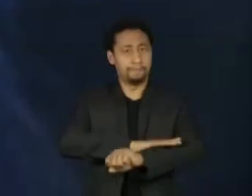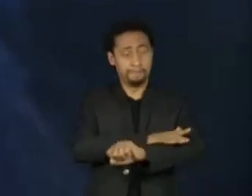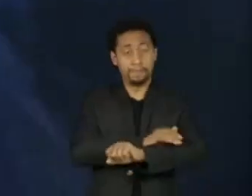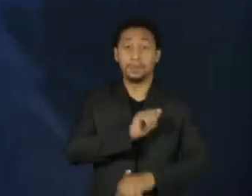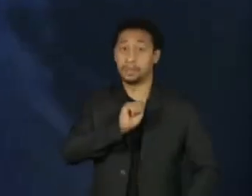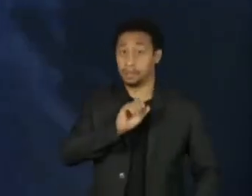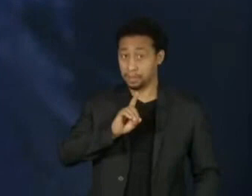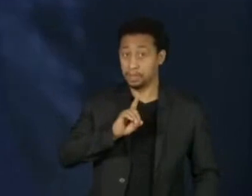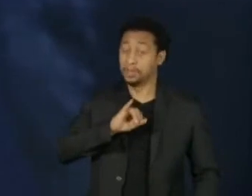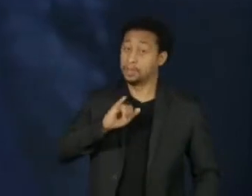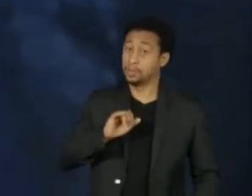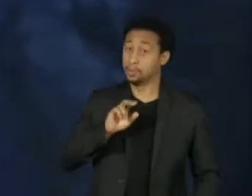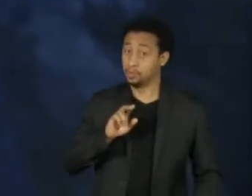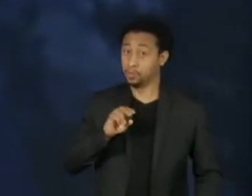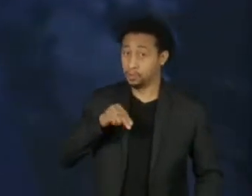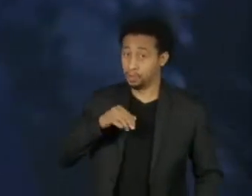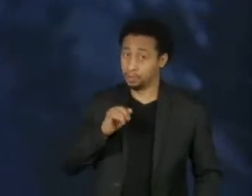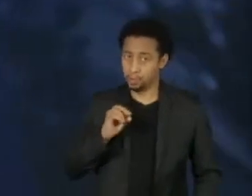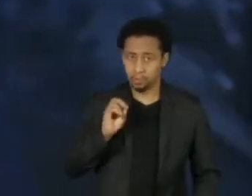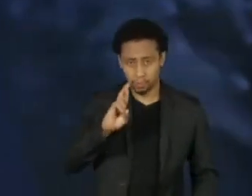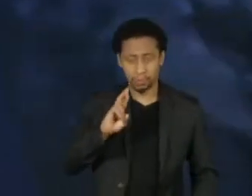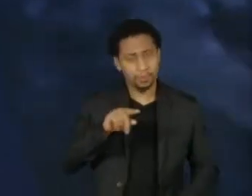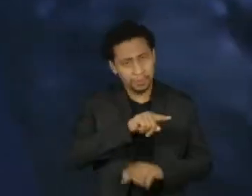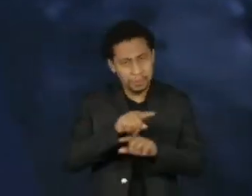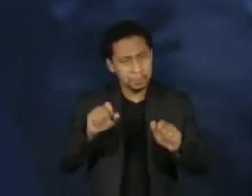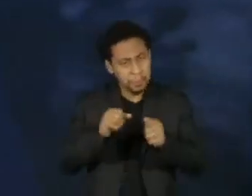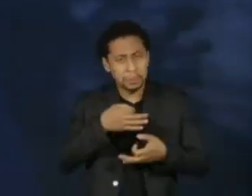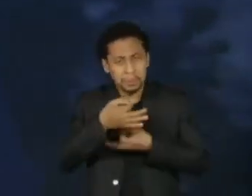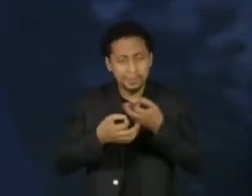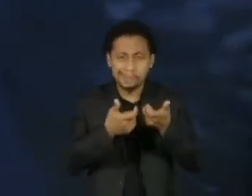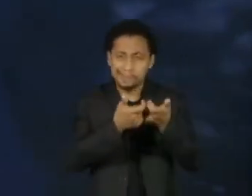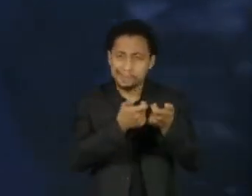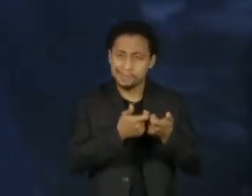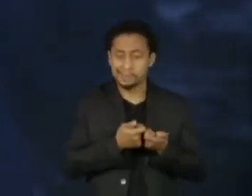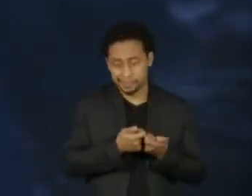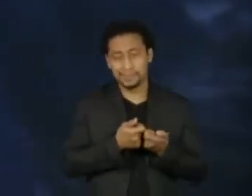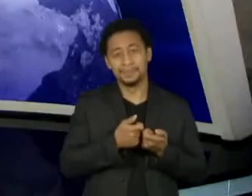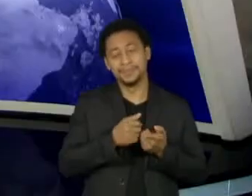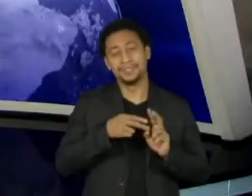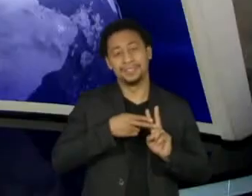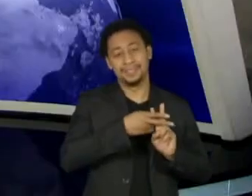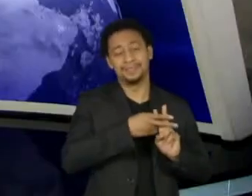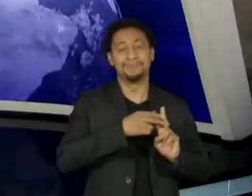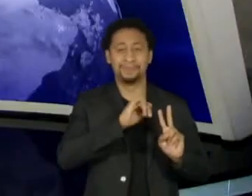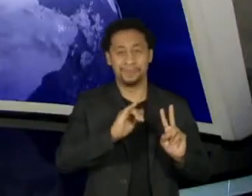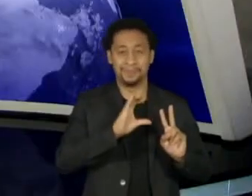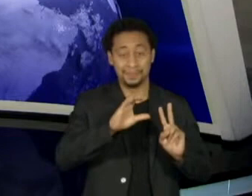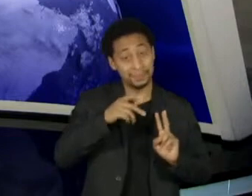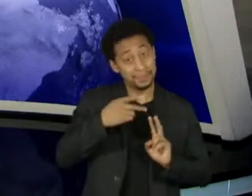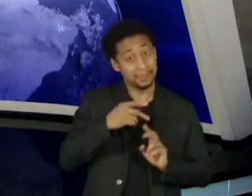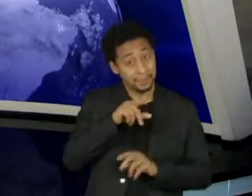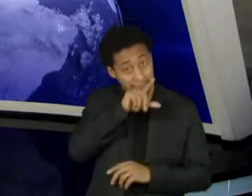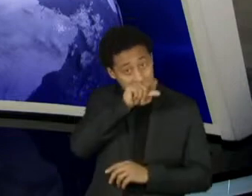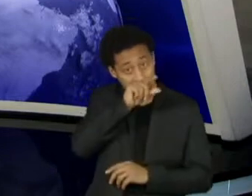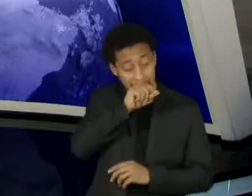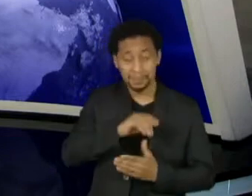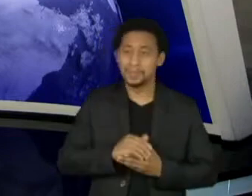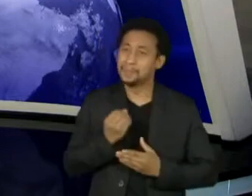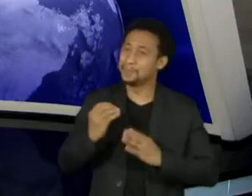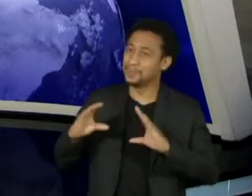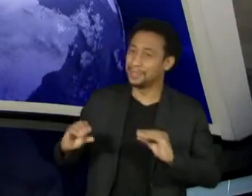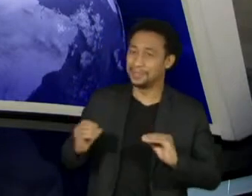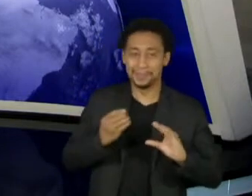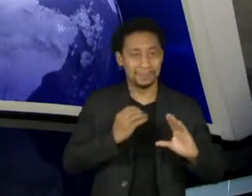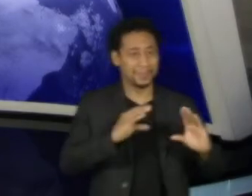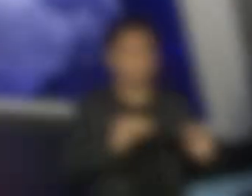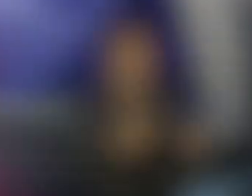Júnior. E você pode participar fazendo comentários pelo Twitter na hashtag Jornal da Cultura. Boa noite, Delmanto. Boa noite, Karen. Boa noite, AD.